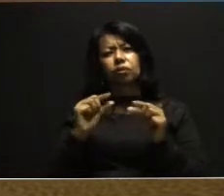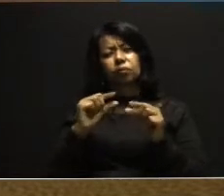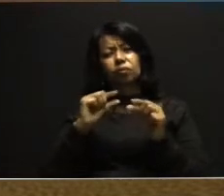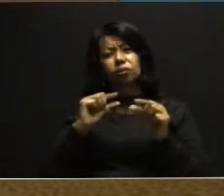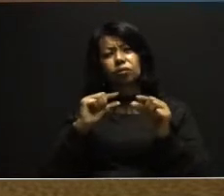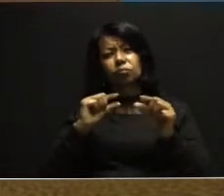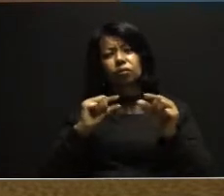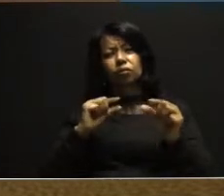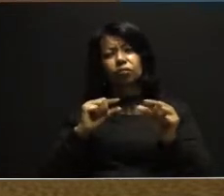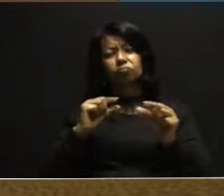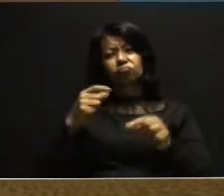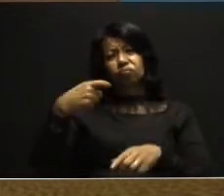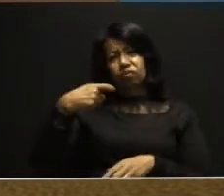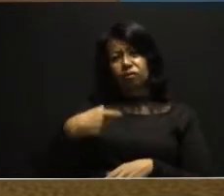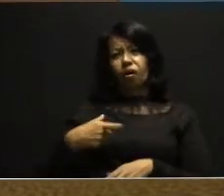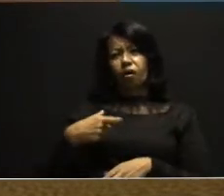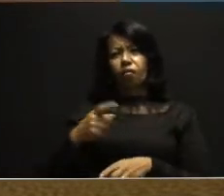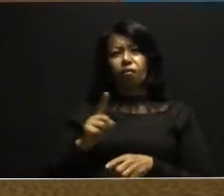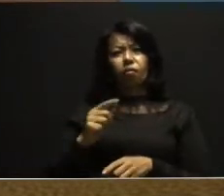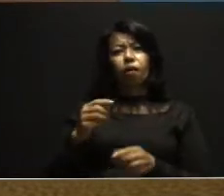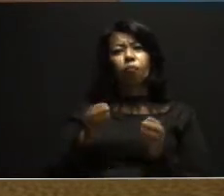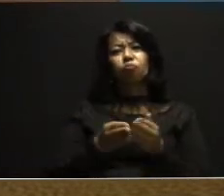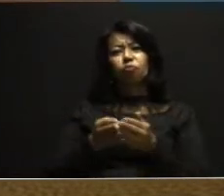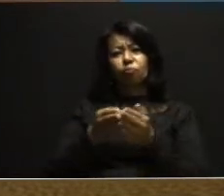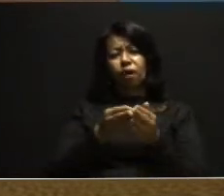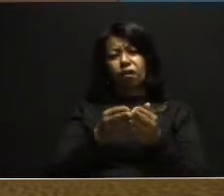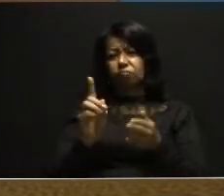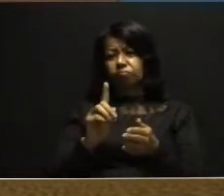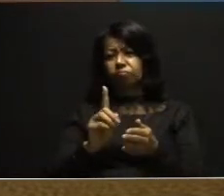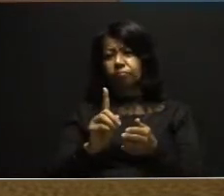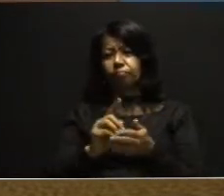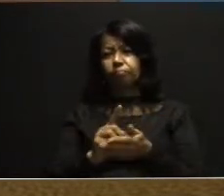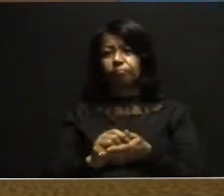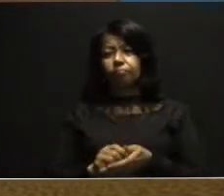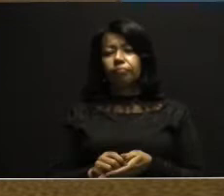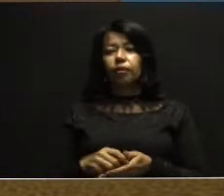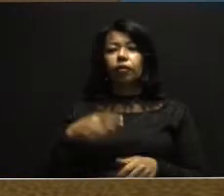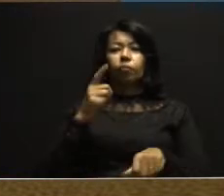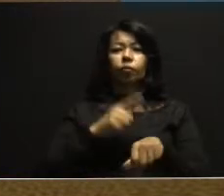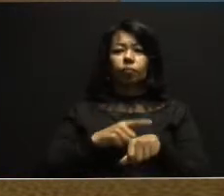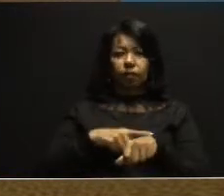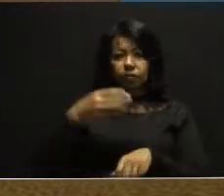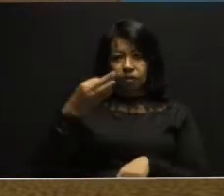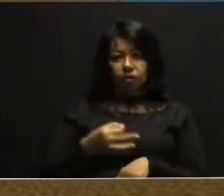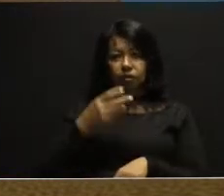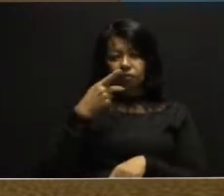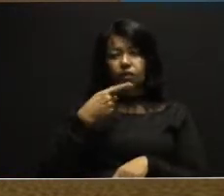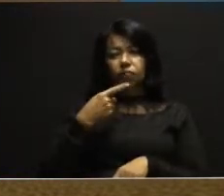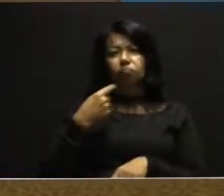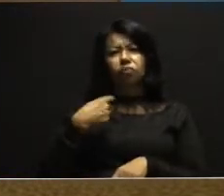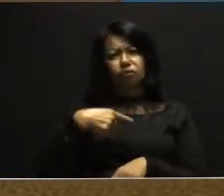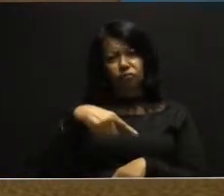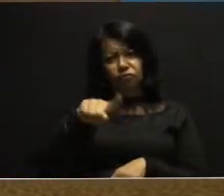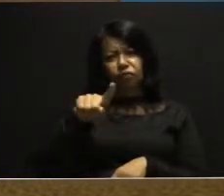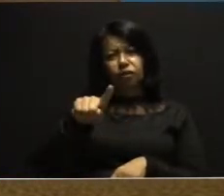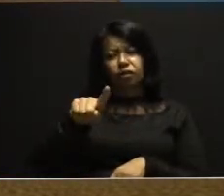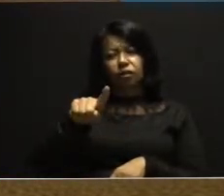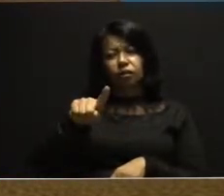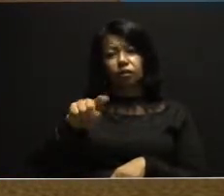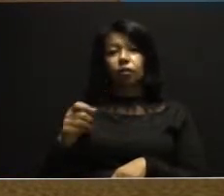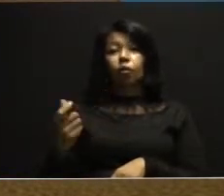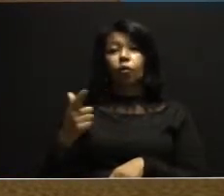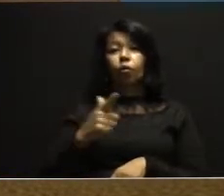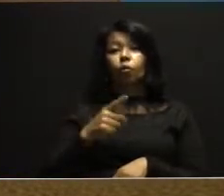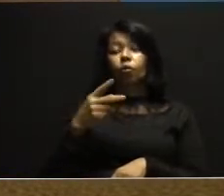você, e não nele. E naquele exato momento em que você está dizendo ele se foi, há